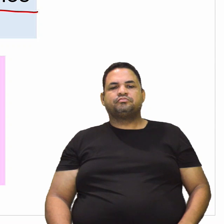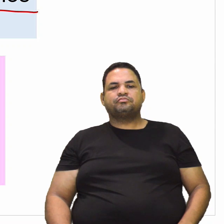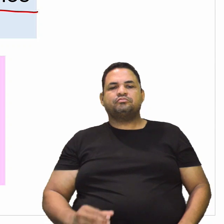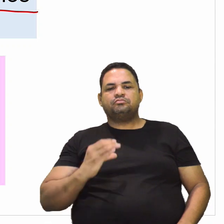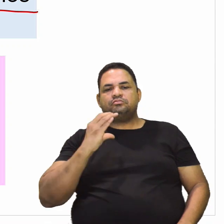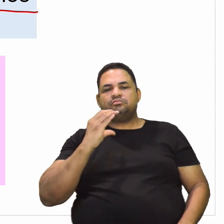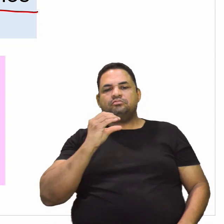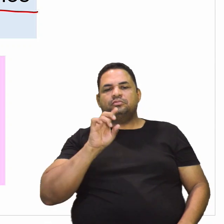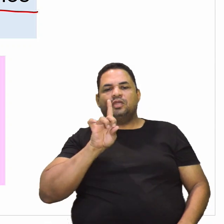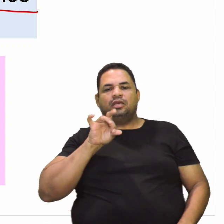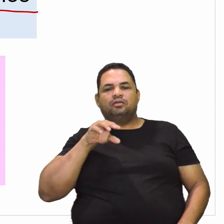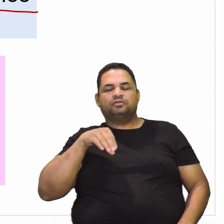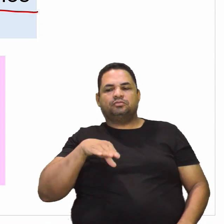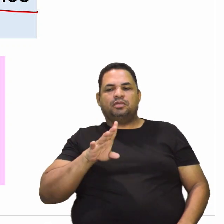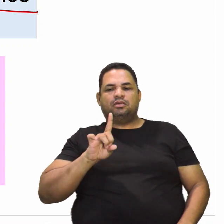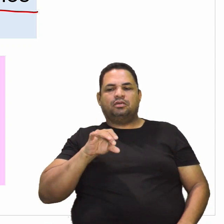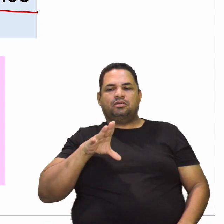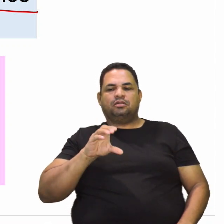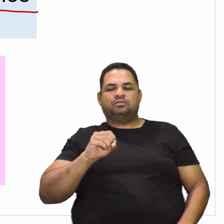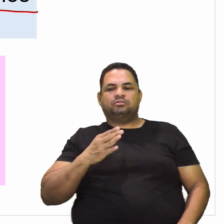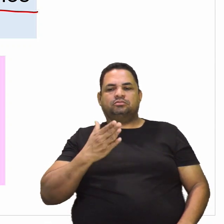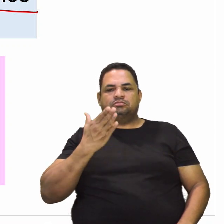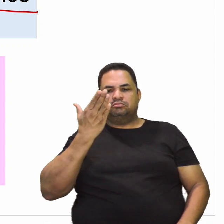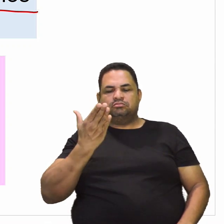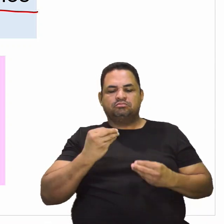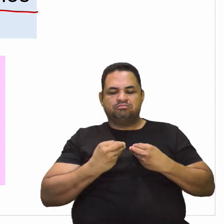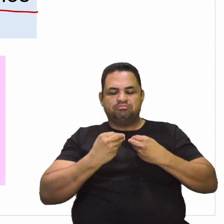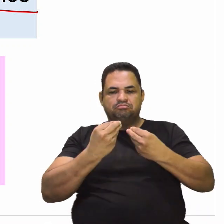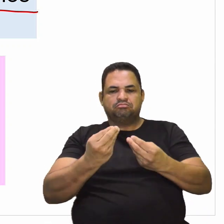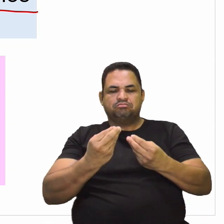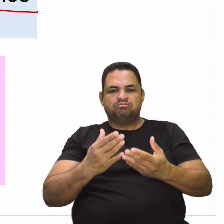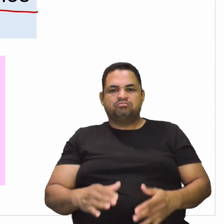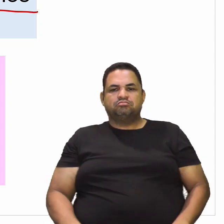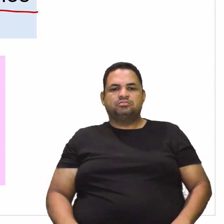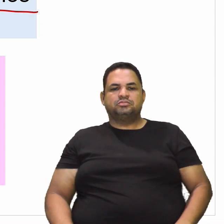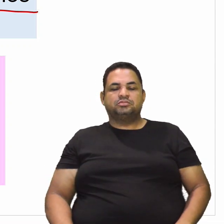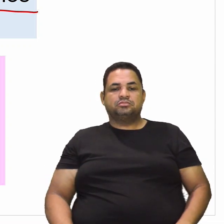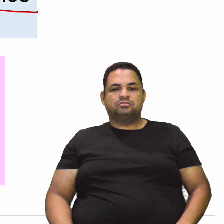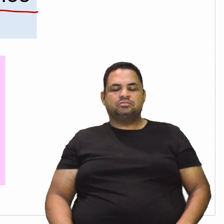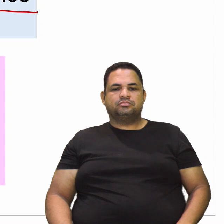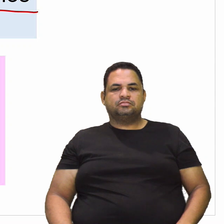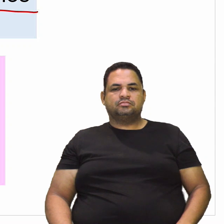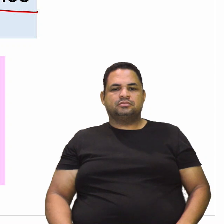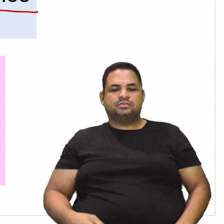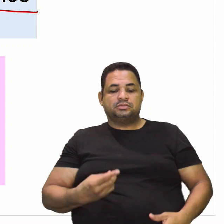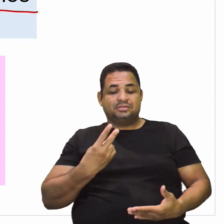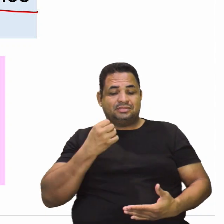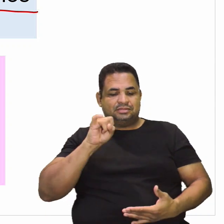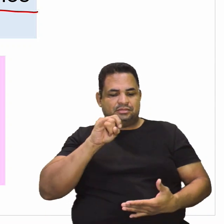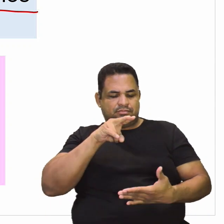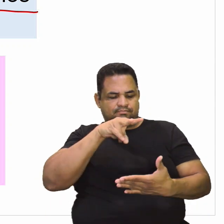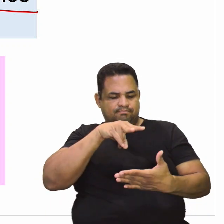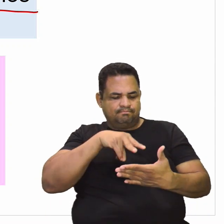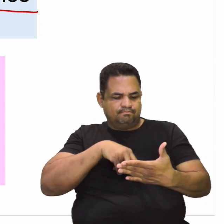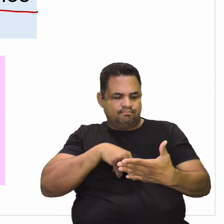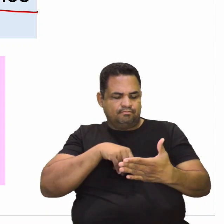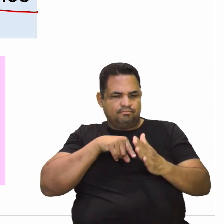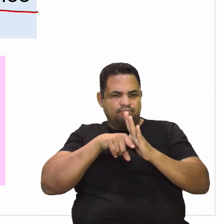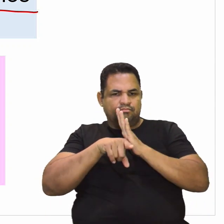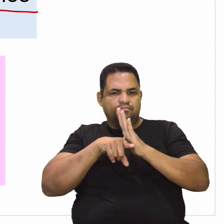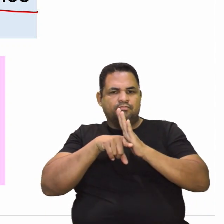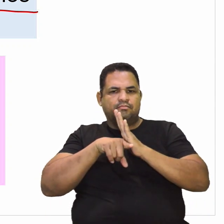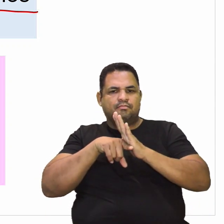nossa, deixou o seu legado para a história. Se você ler, se você